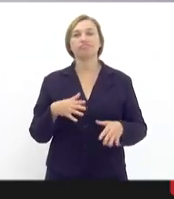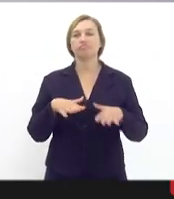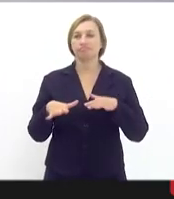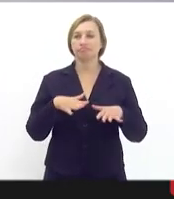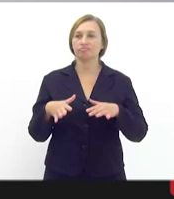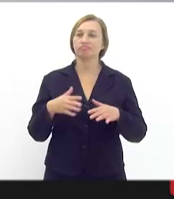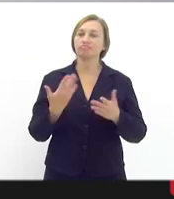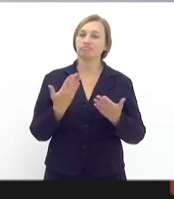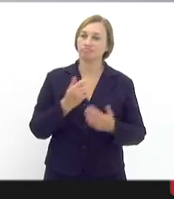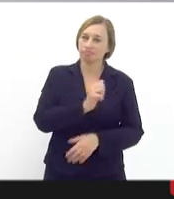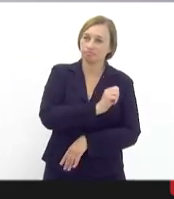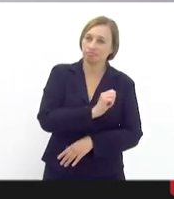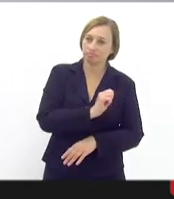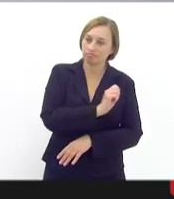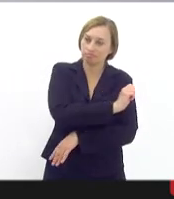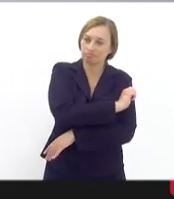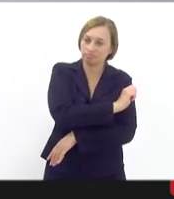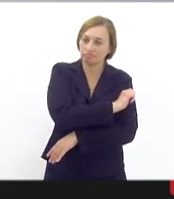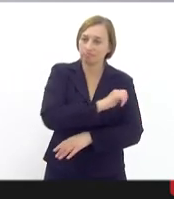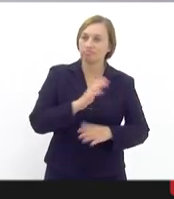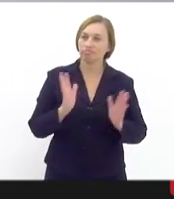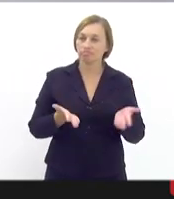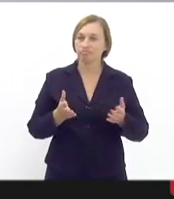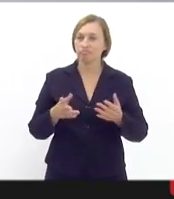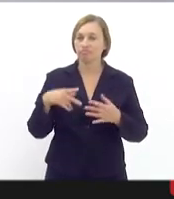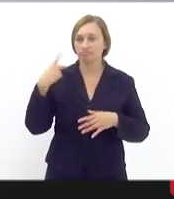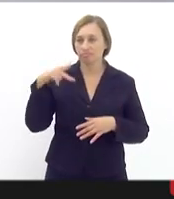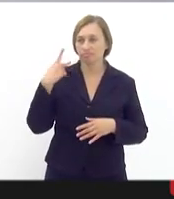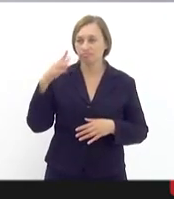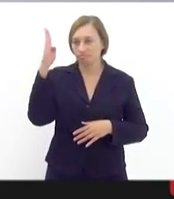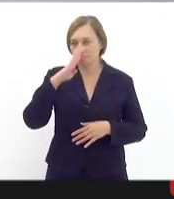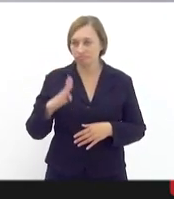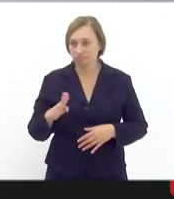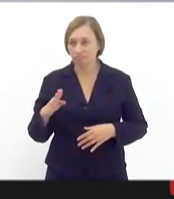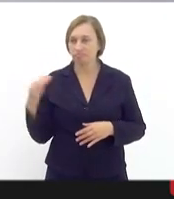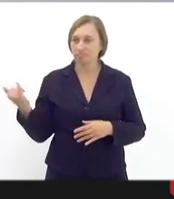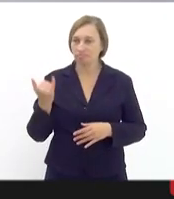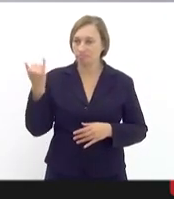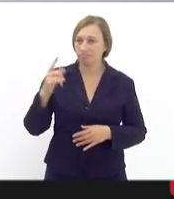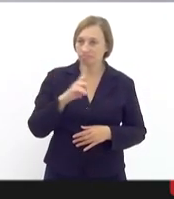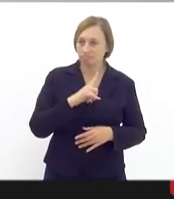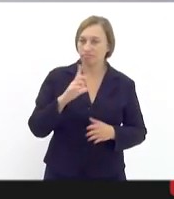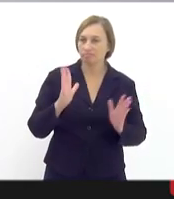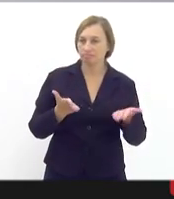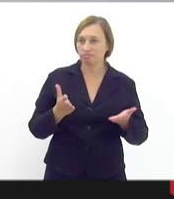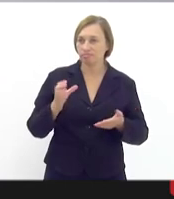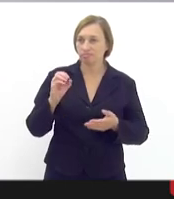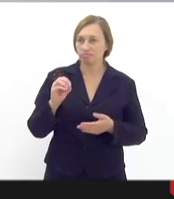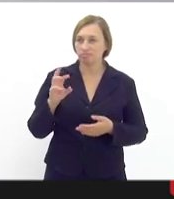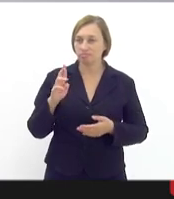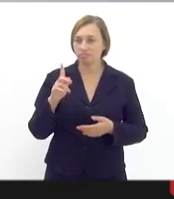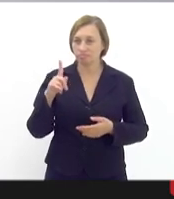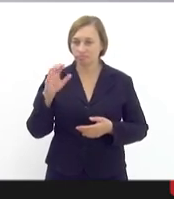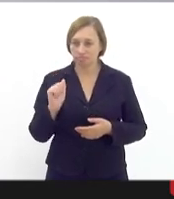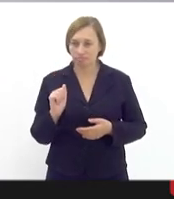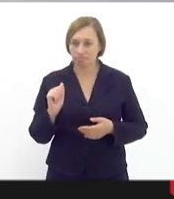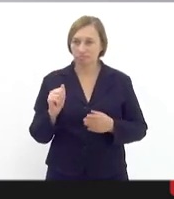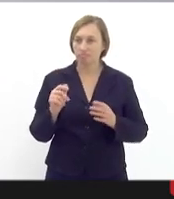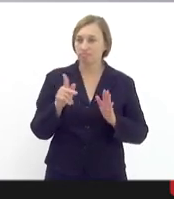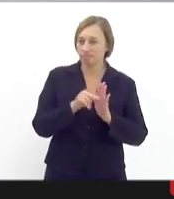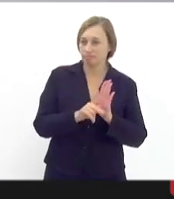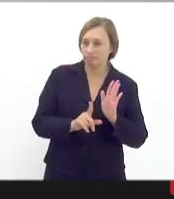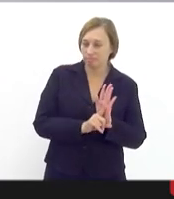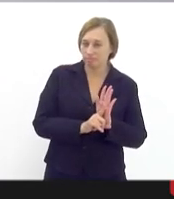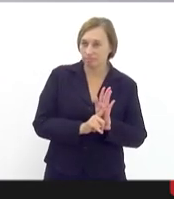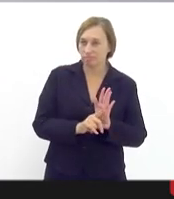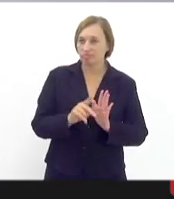e hoje, sem dúvida nenhuma, na política brasileira e com essa importância que você tem hoje, né, Orlando, em relação à SPL, que é muito mais, é